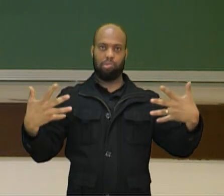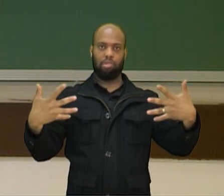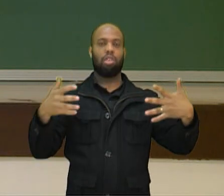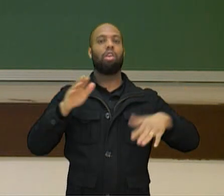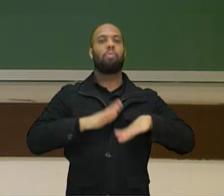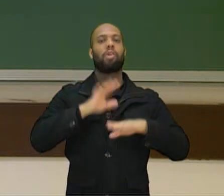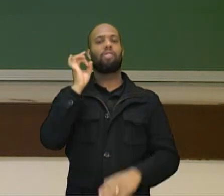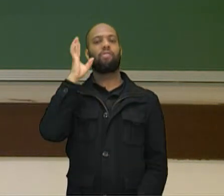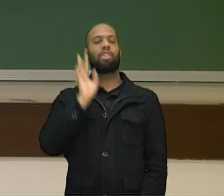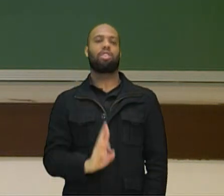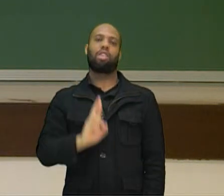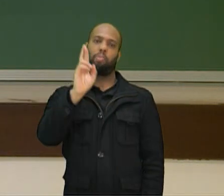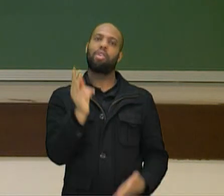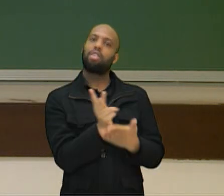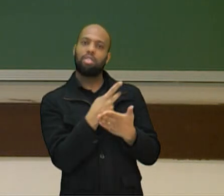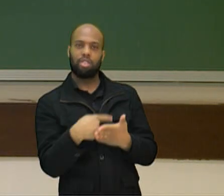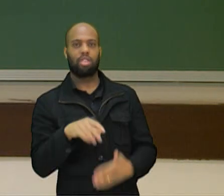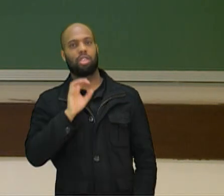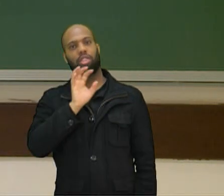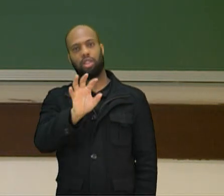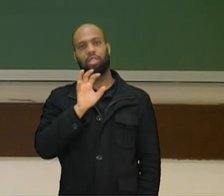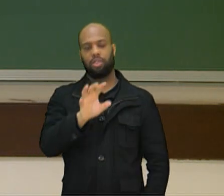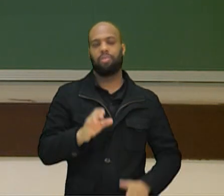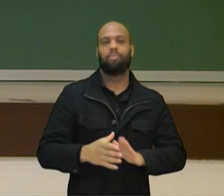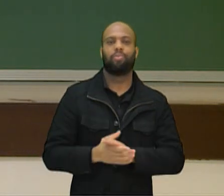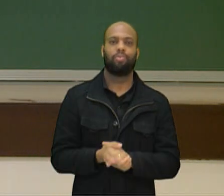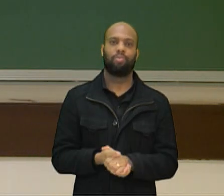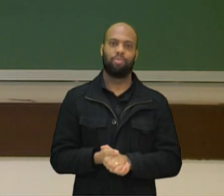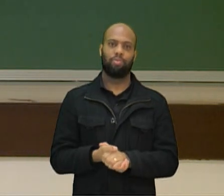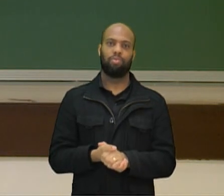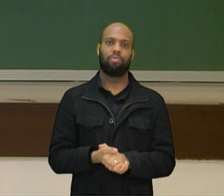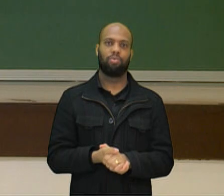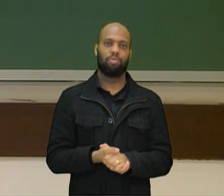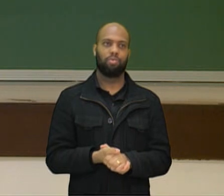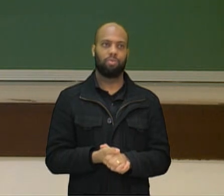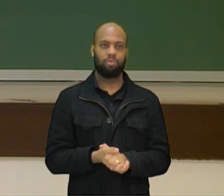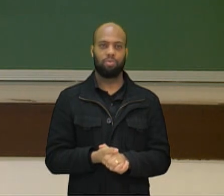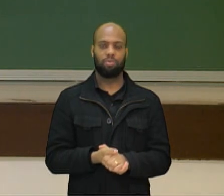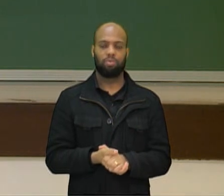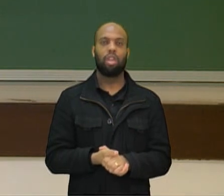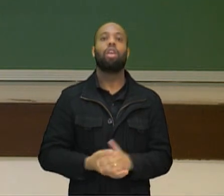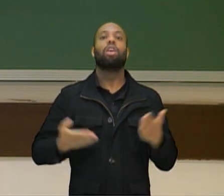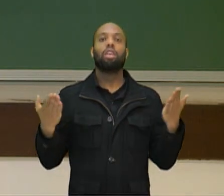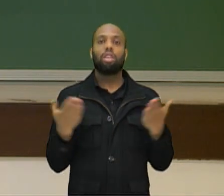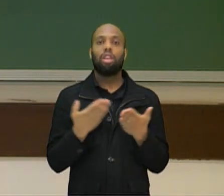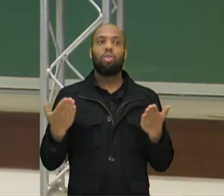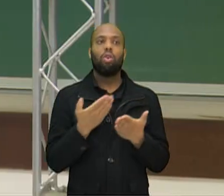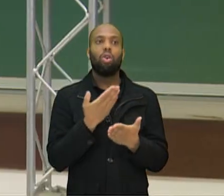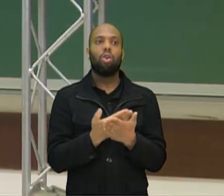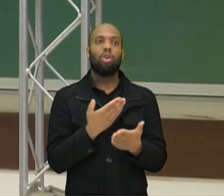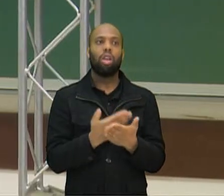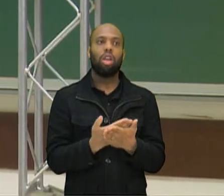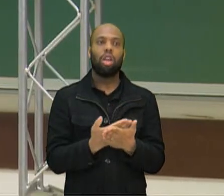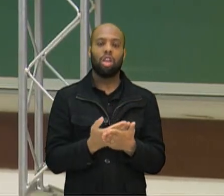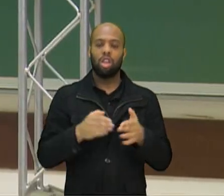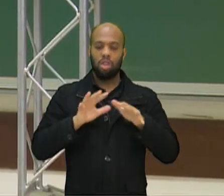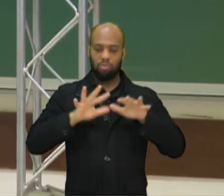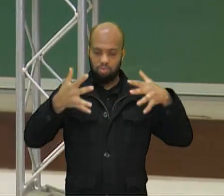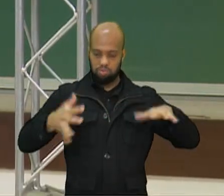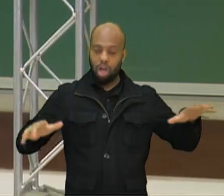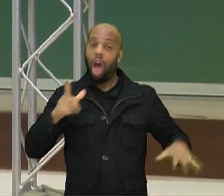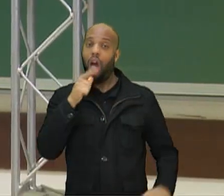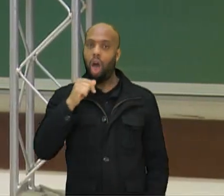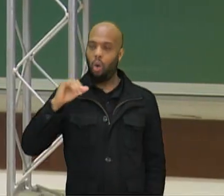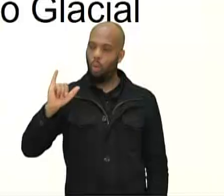fins de representação cartográfica, teve que ser dividido. E agora vamos falar do Oceano Índico. Está